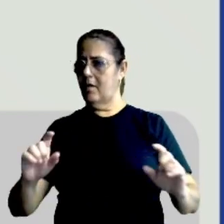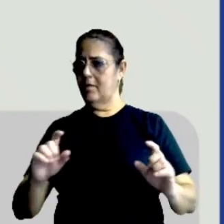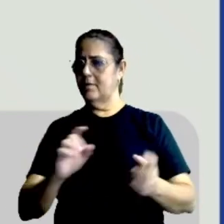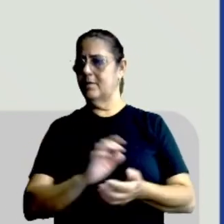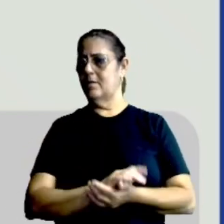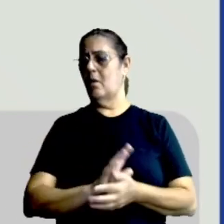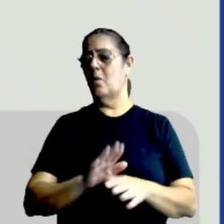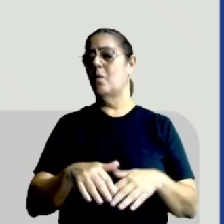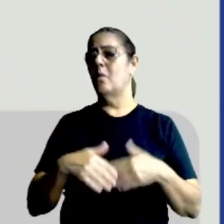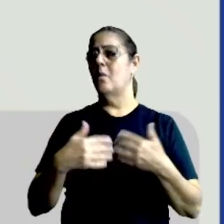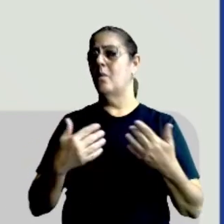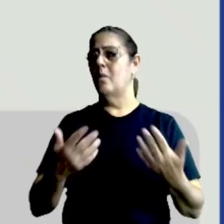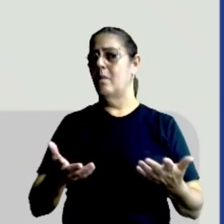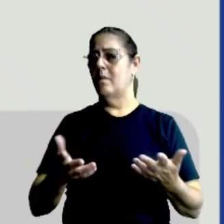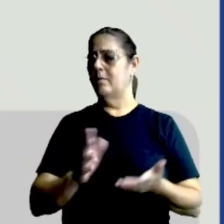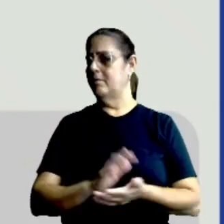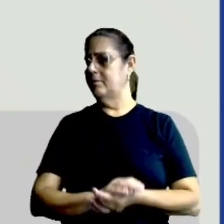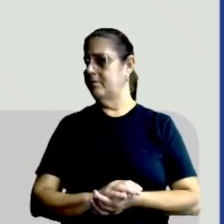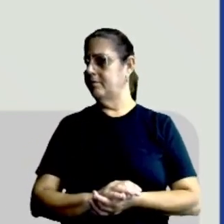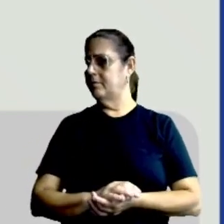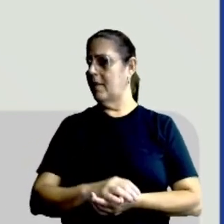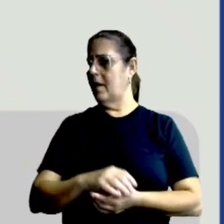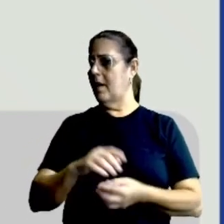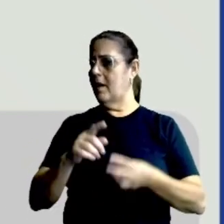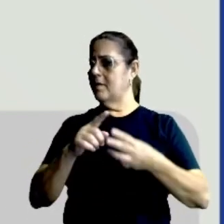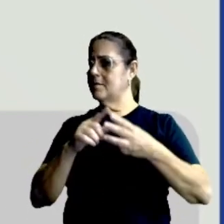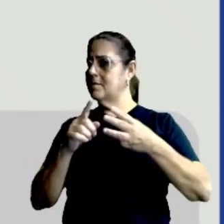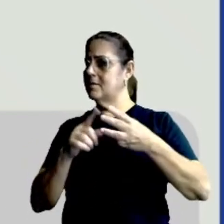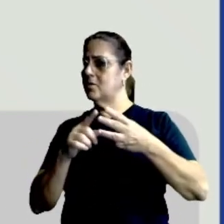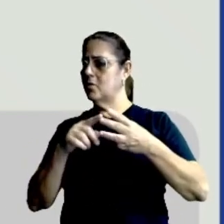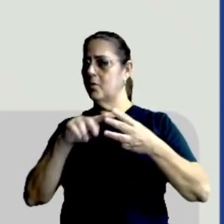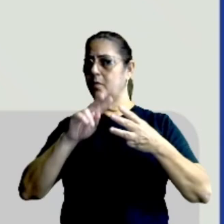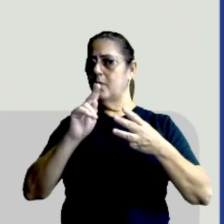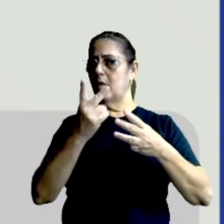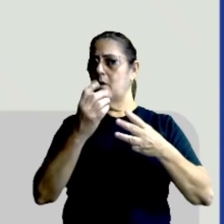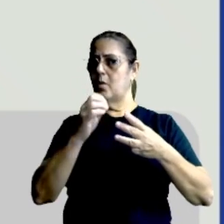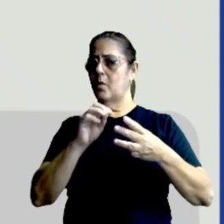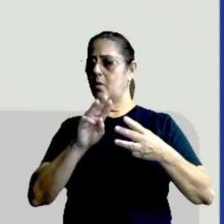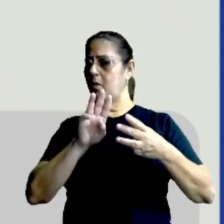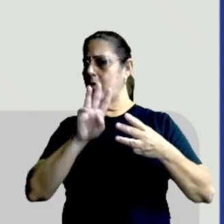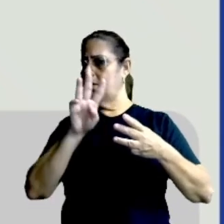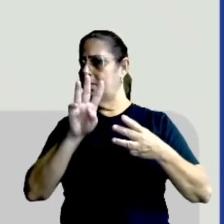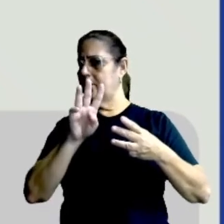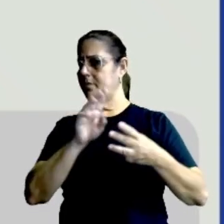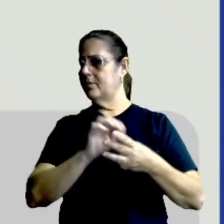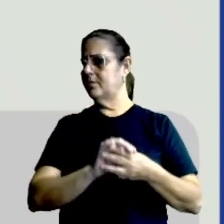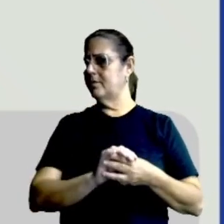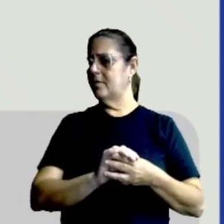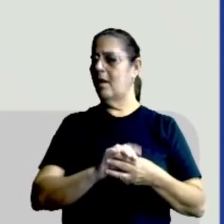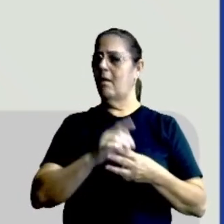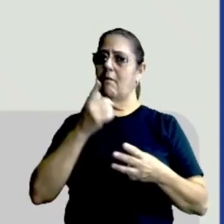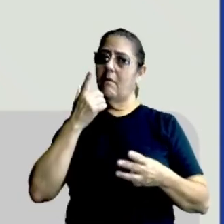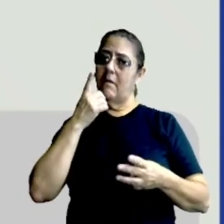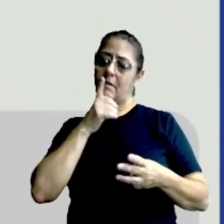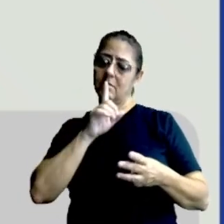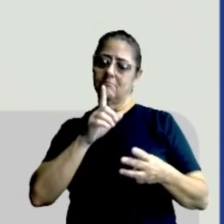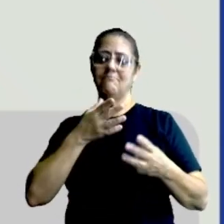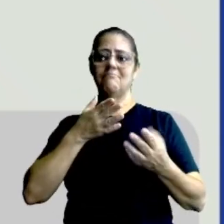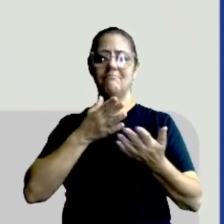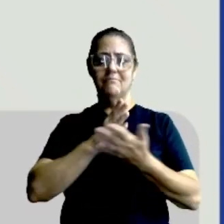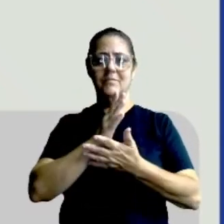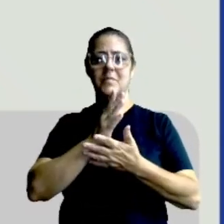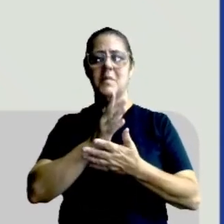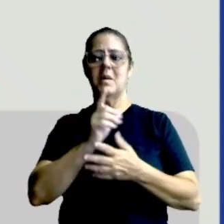vai utilizar para descobrir determinado a palavra em língua inglesa é áudio sei a palavra que você você quer descobrir